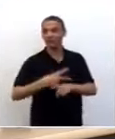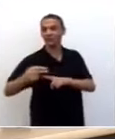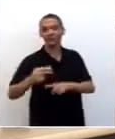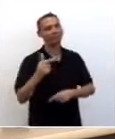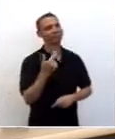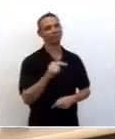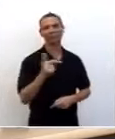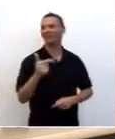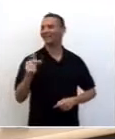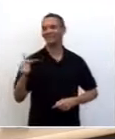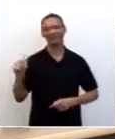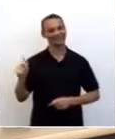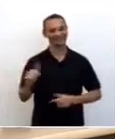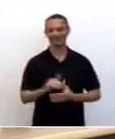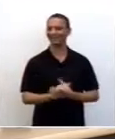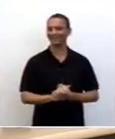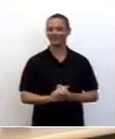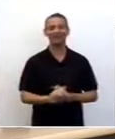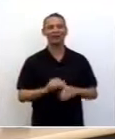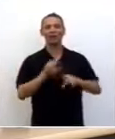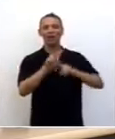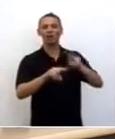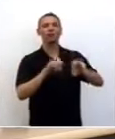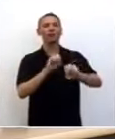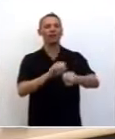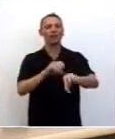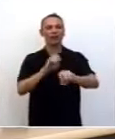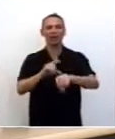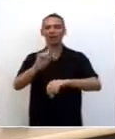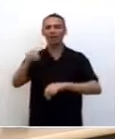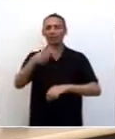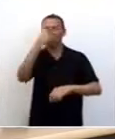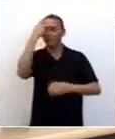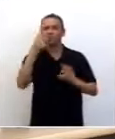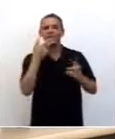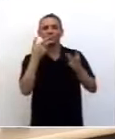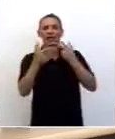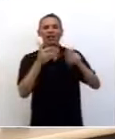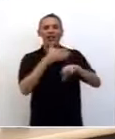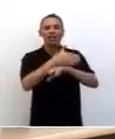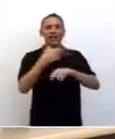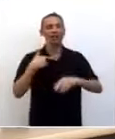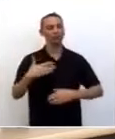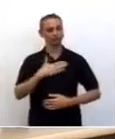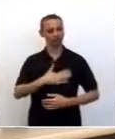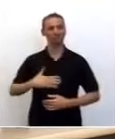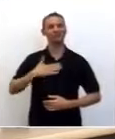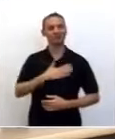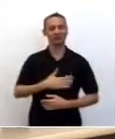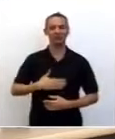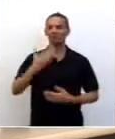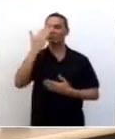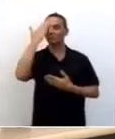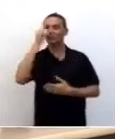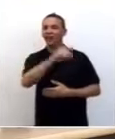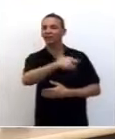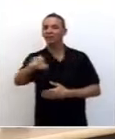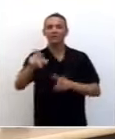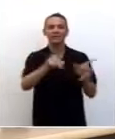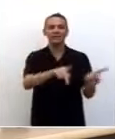tá? Eu olhei a aula de vocês, olhei depois os comentários dados da aula, eu gostei bastante. Agradecer aos professores